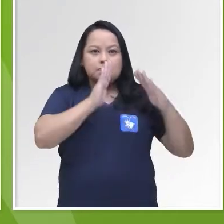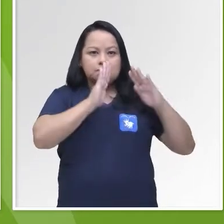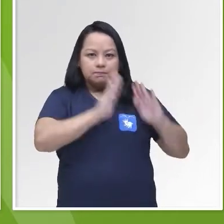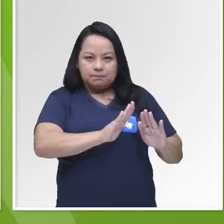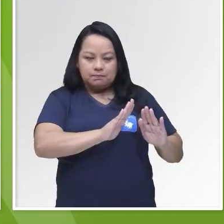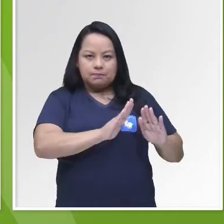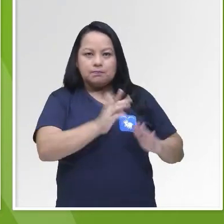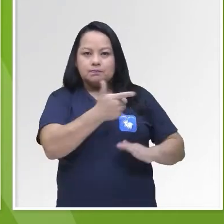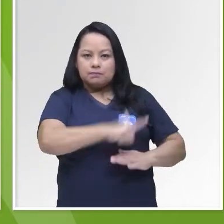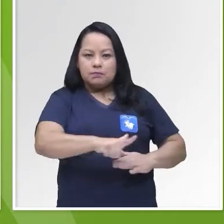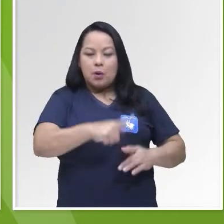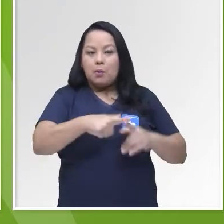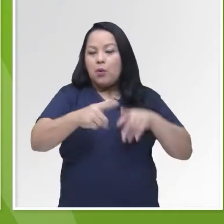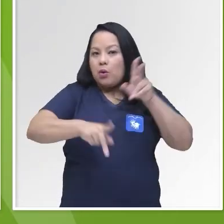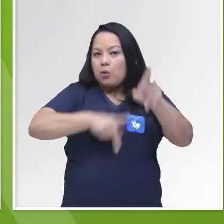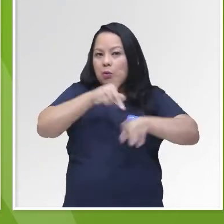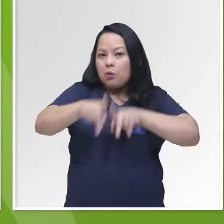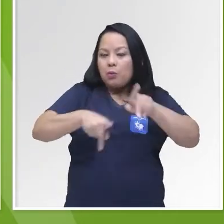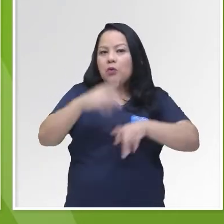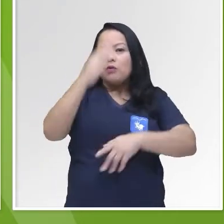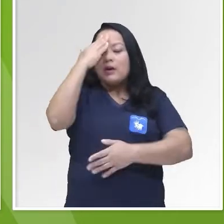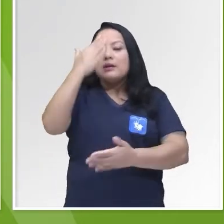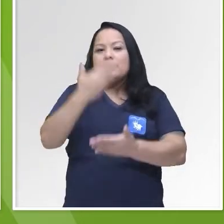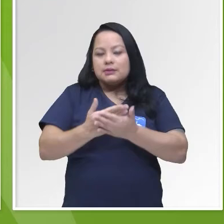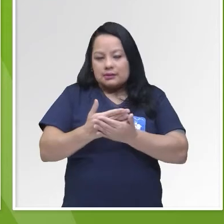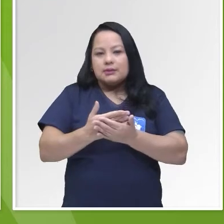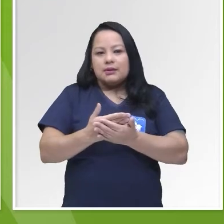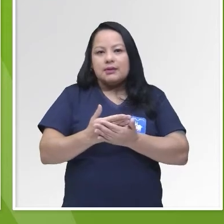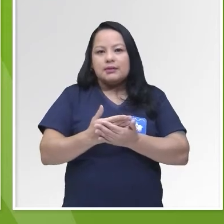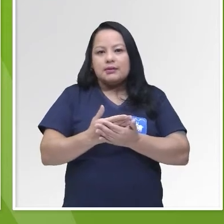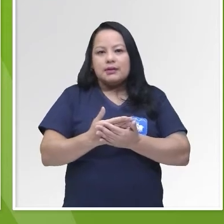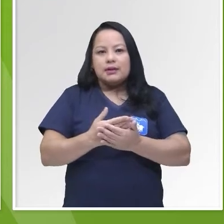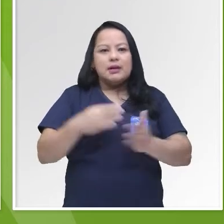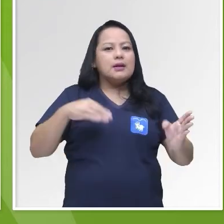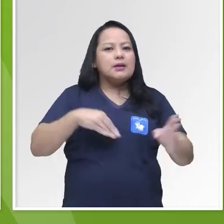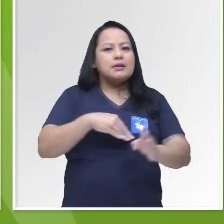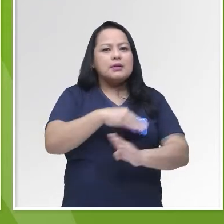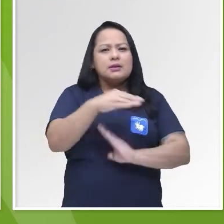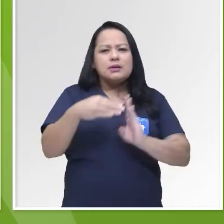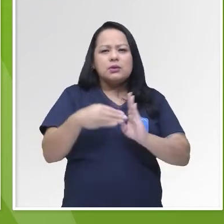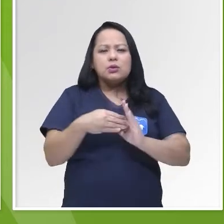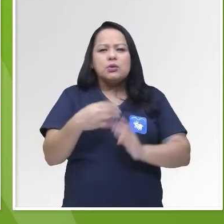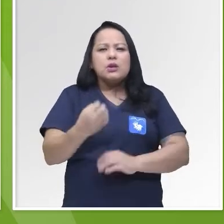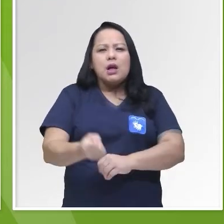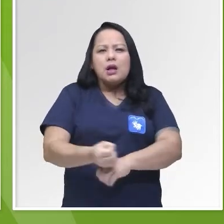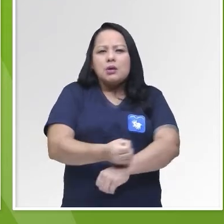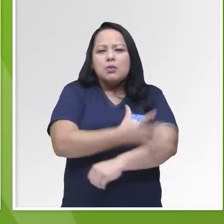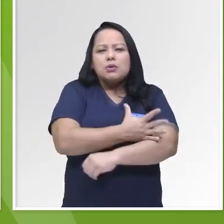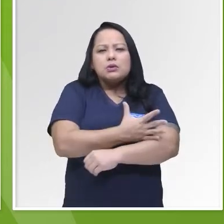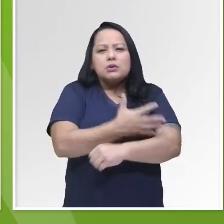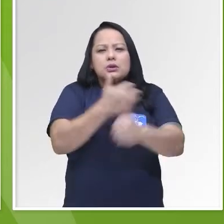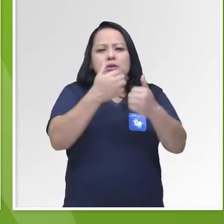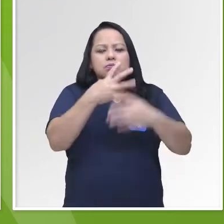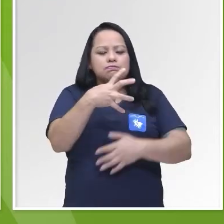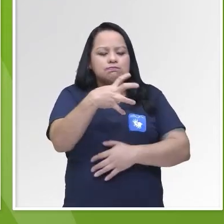esses povos, eles acreditavam que todas as nossas emoções